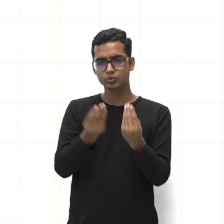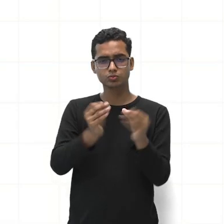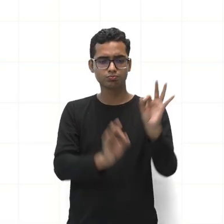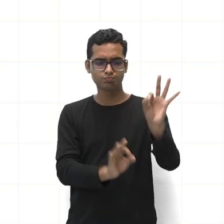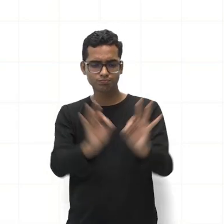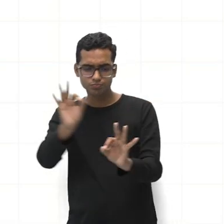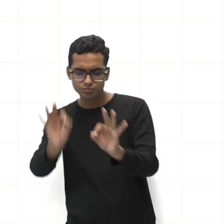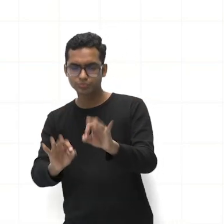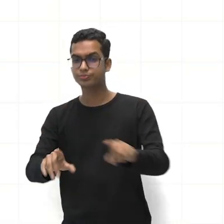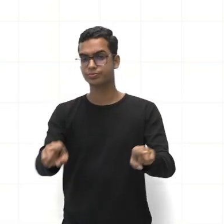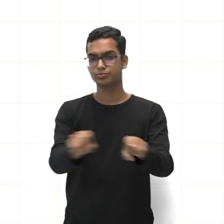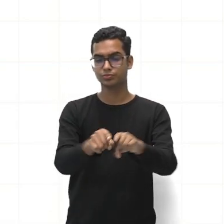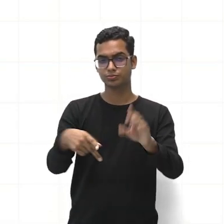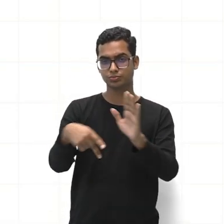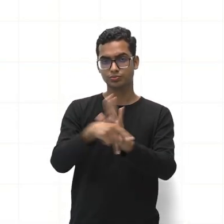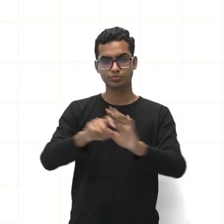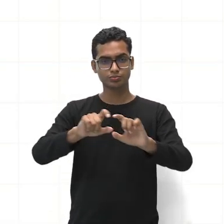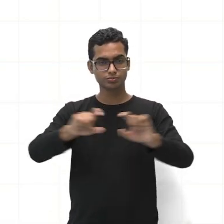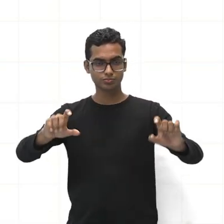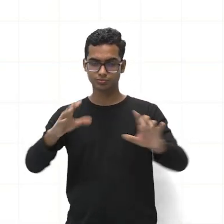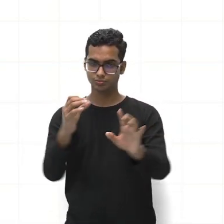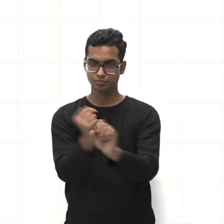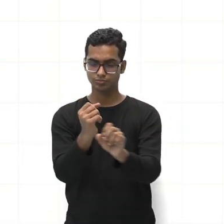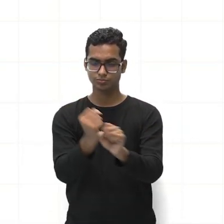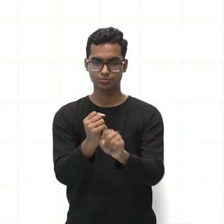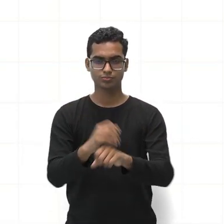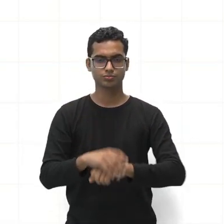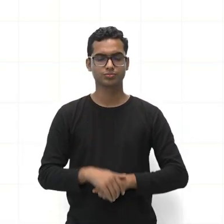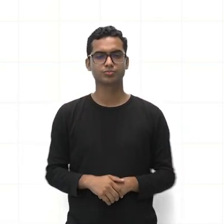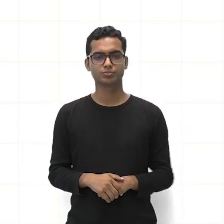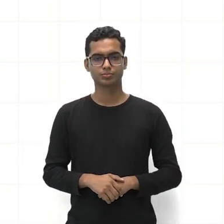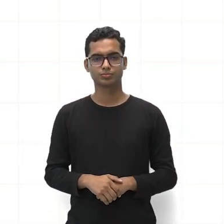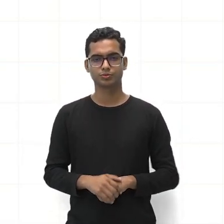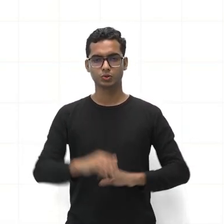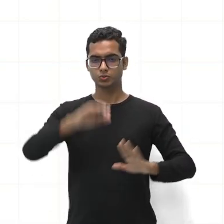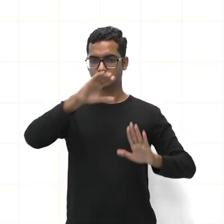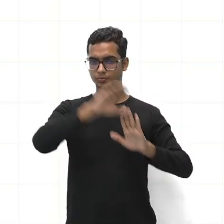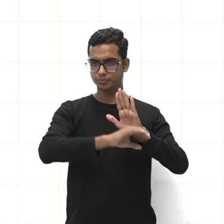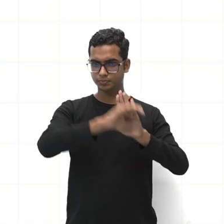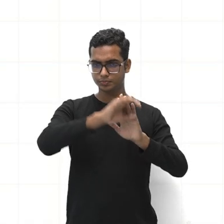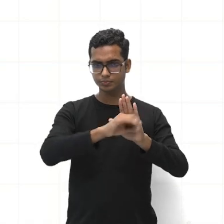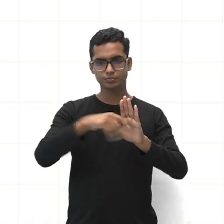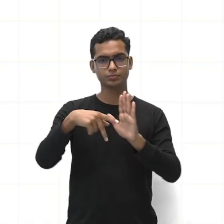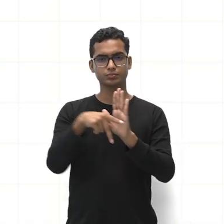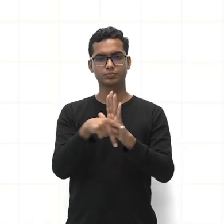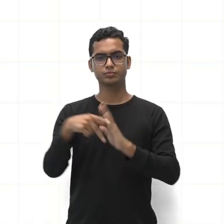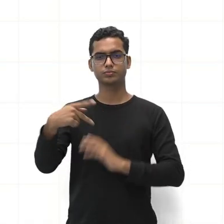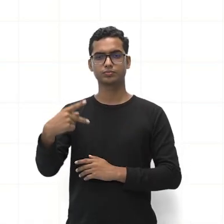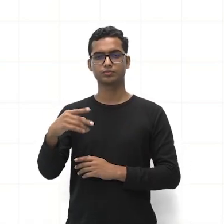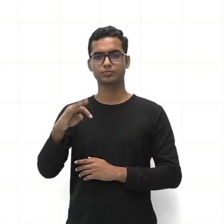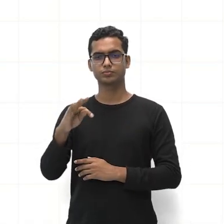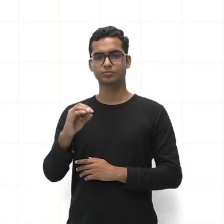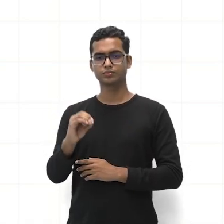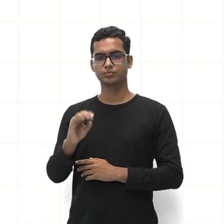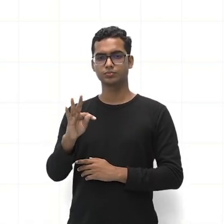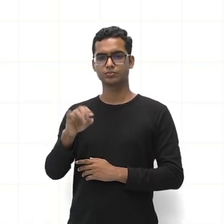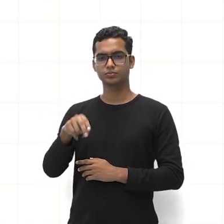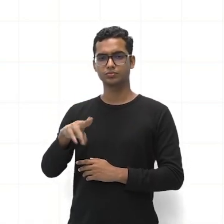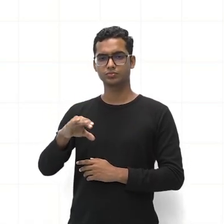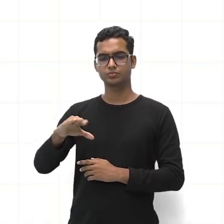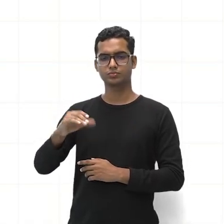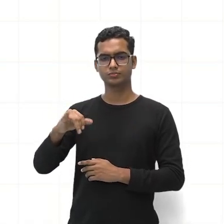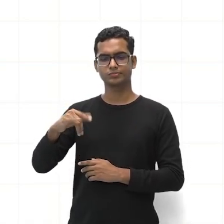Então, por definição, temos que potenciação é uma operação matemática que indica